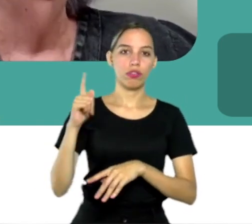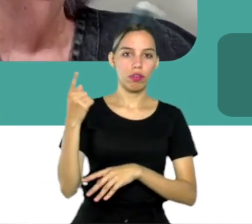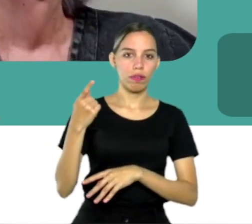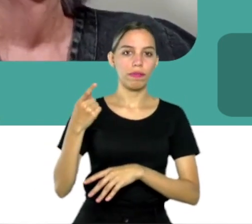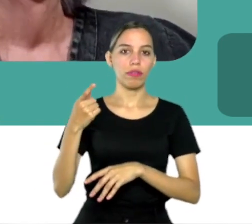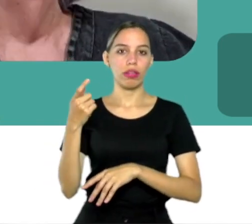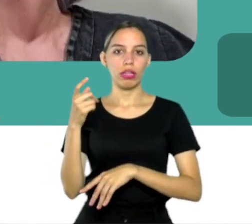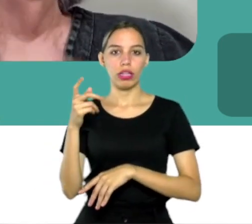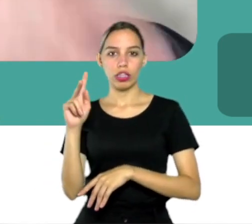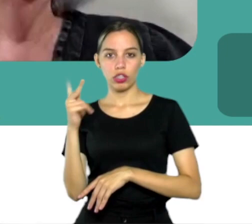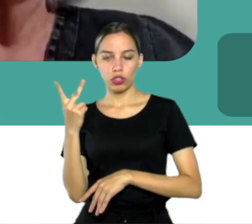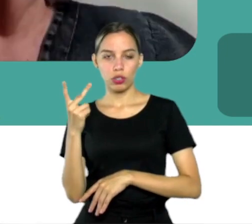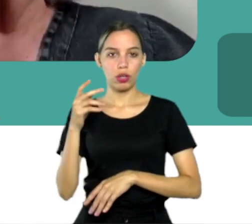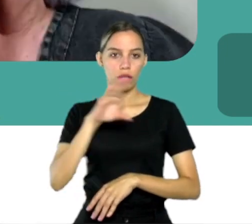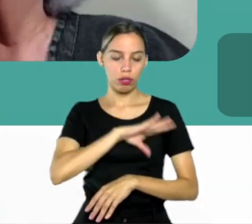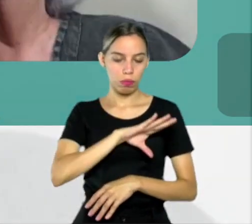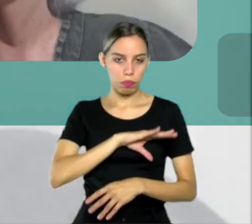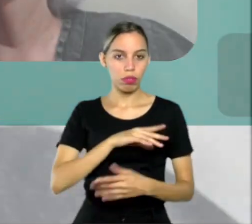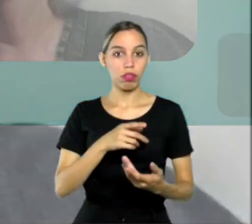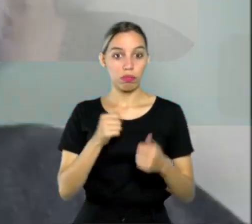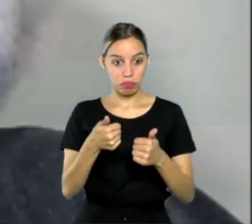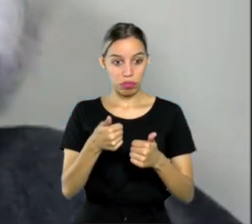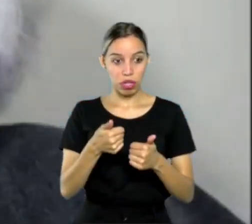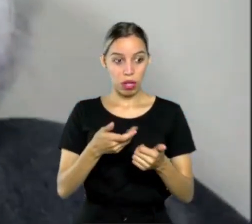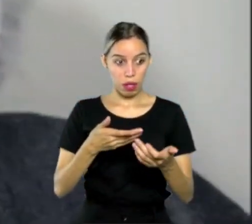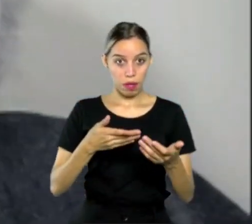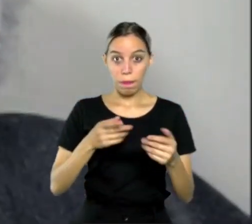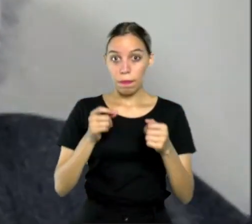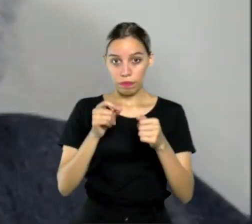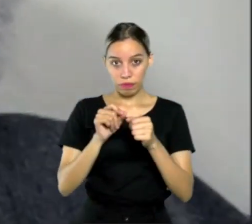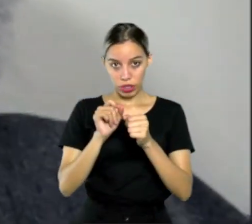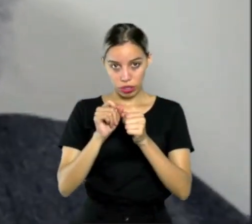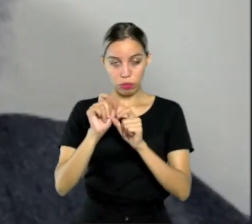fazer. Aí passei